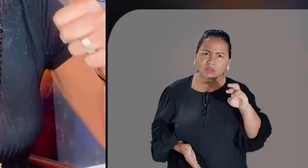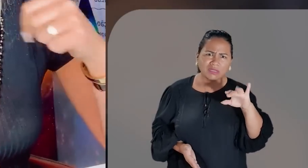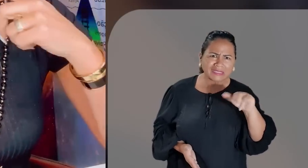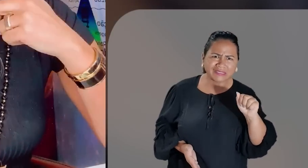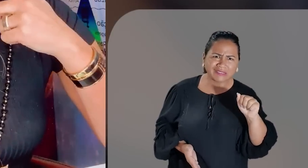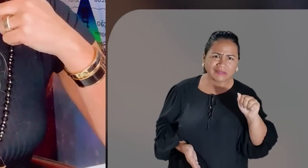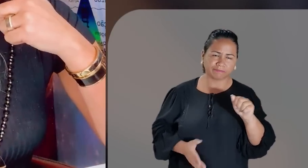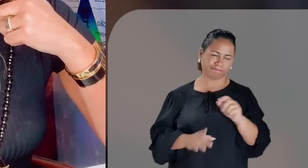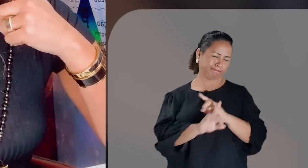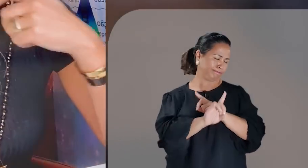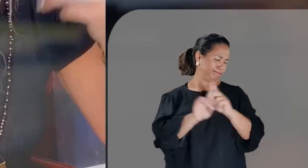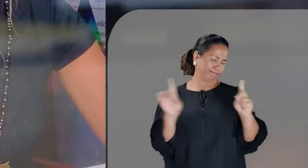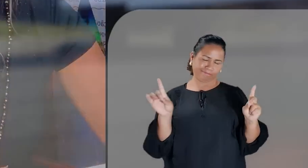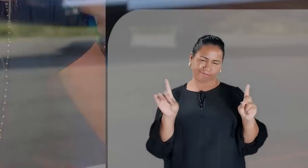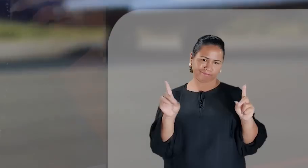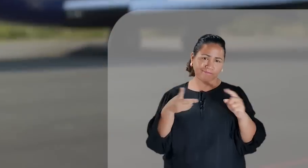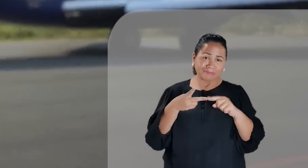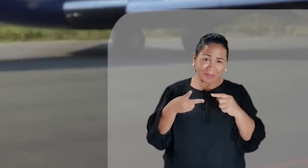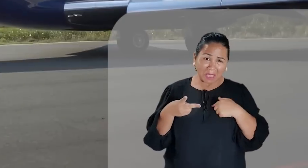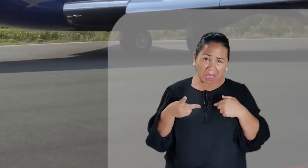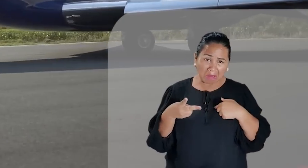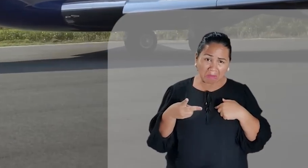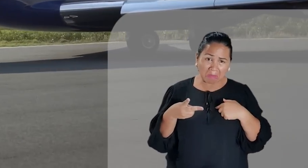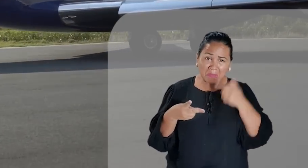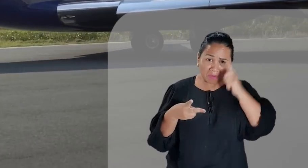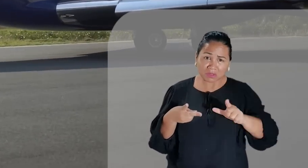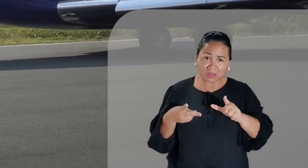Eu cocriaria um avião? Não.